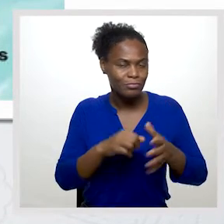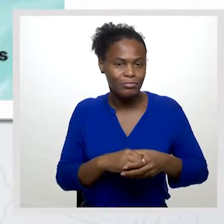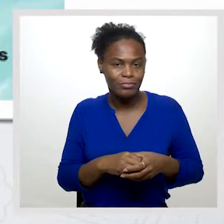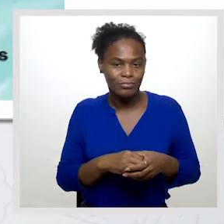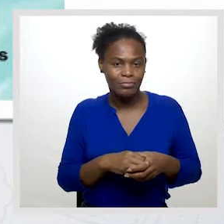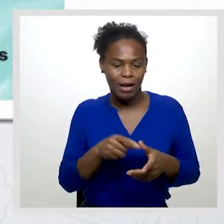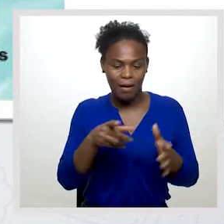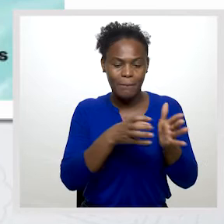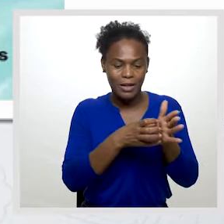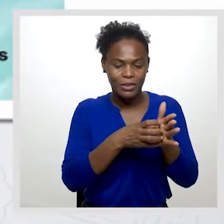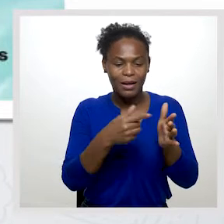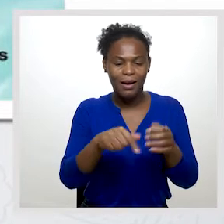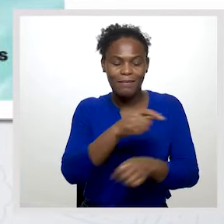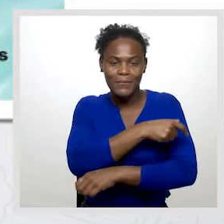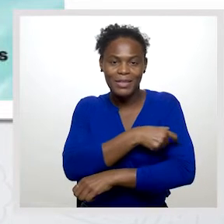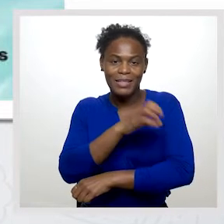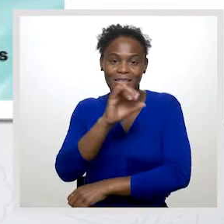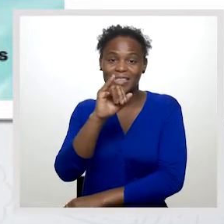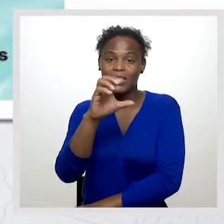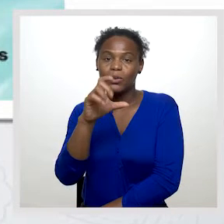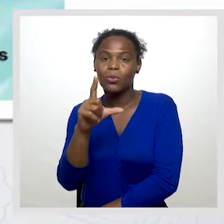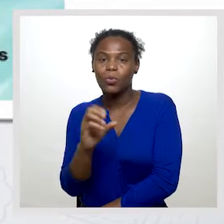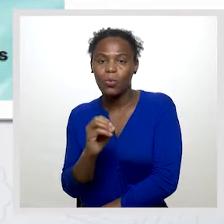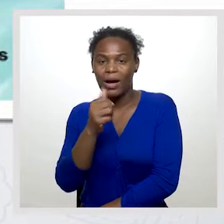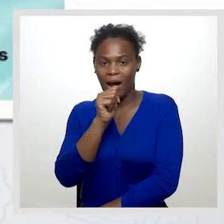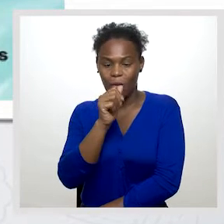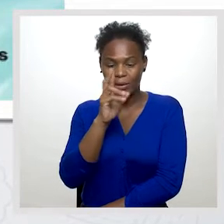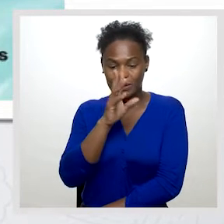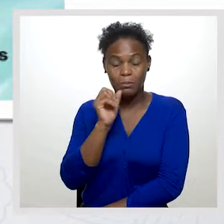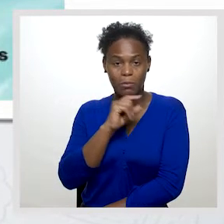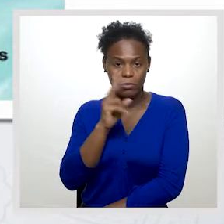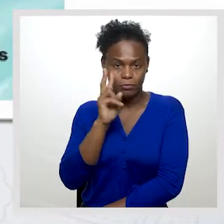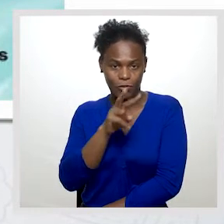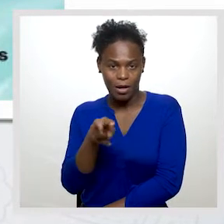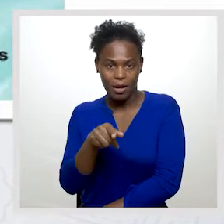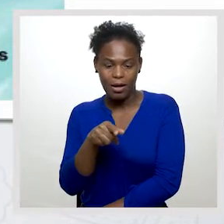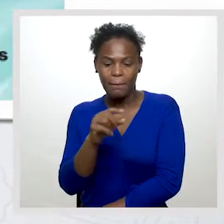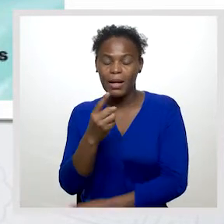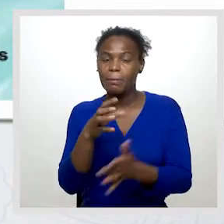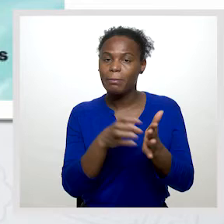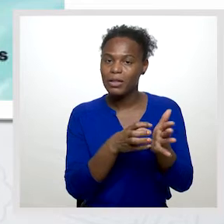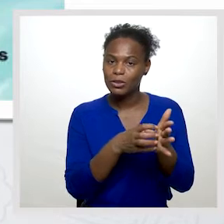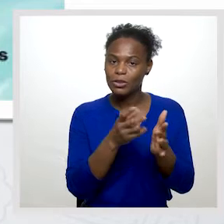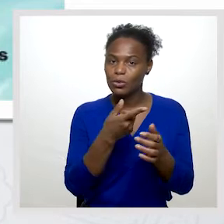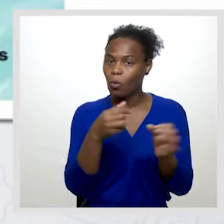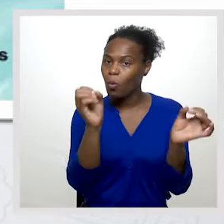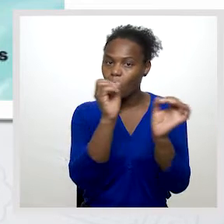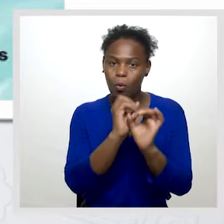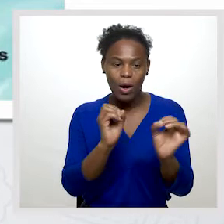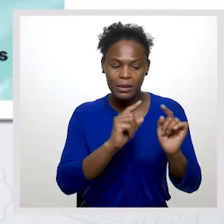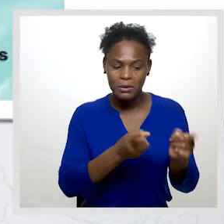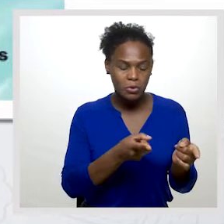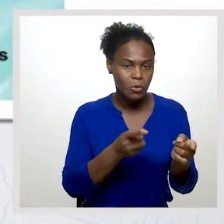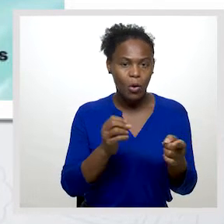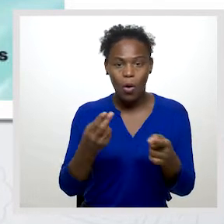Temos ali a imagem que representa o ciclo da água. Se podemos reparar ali, pelas imagens, que não há um